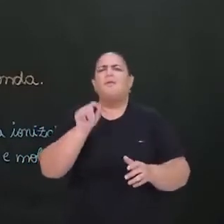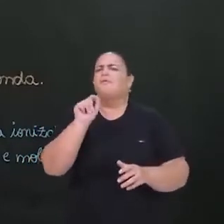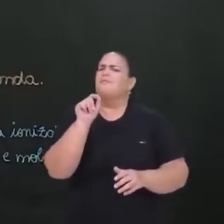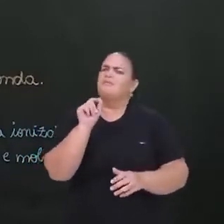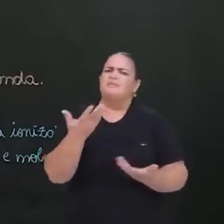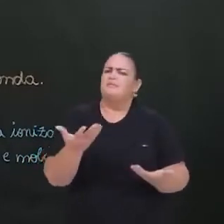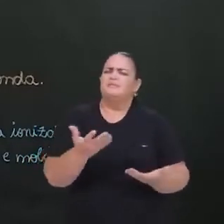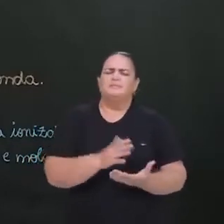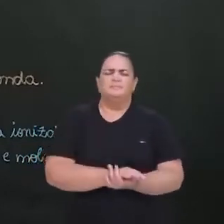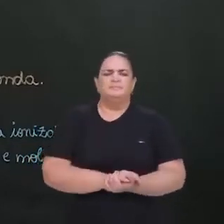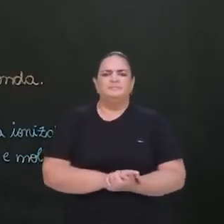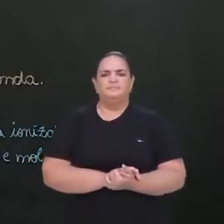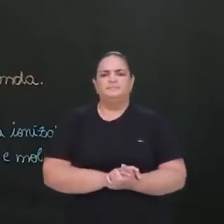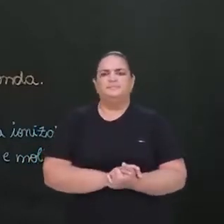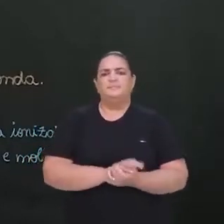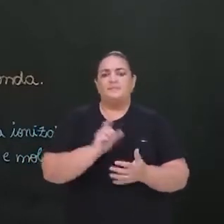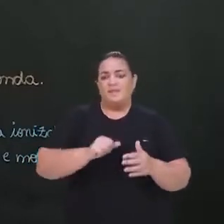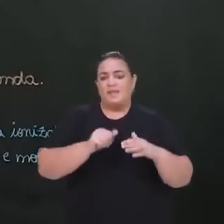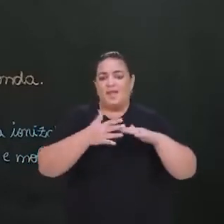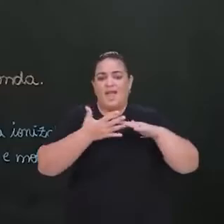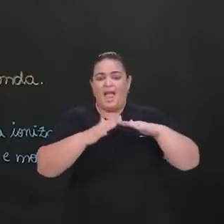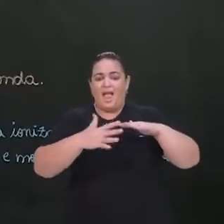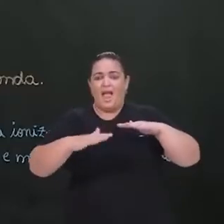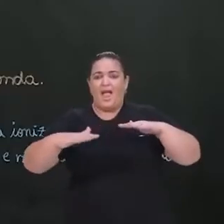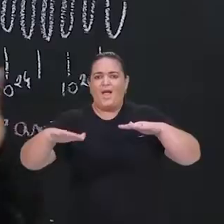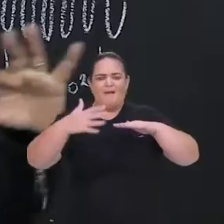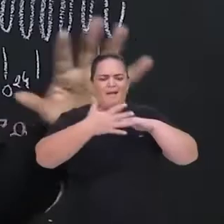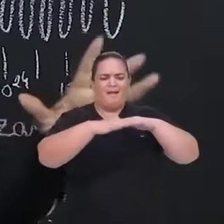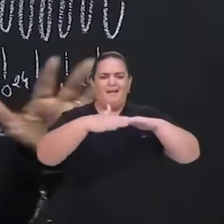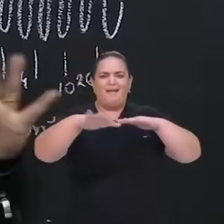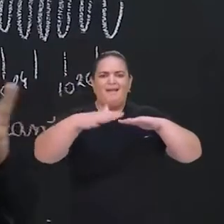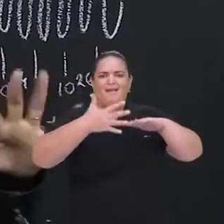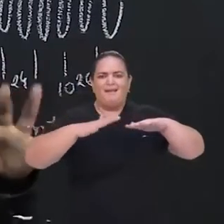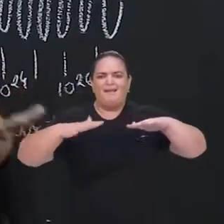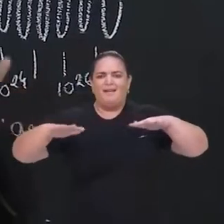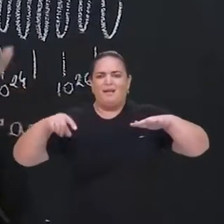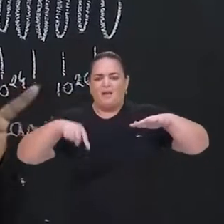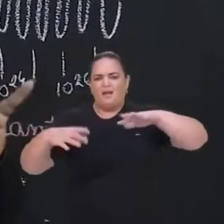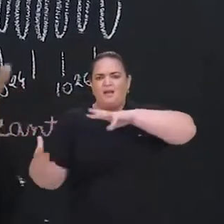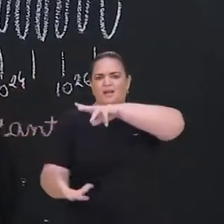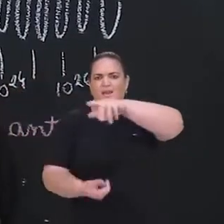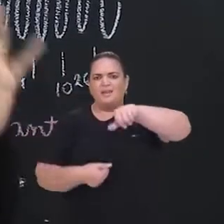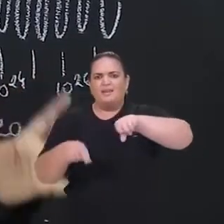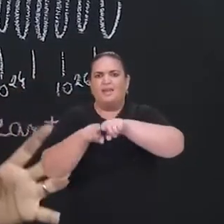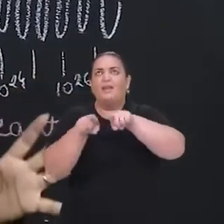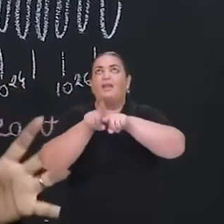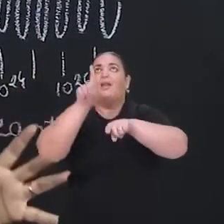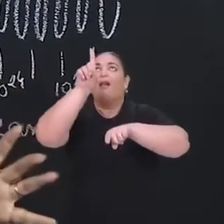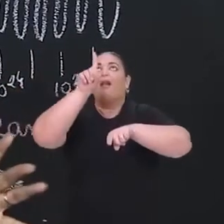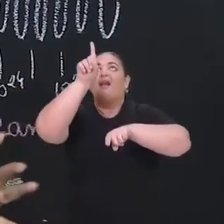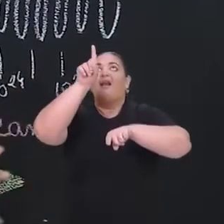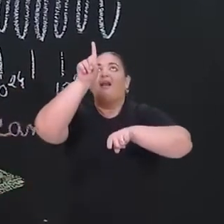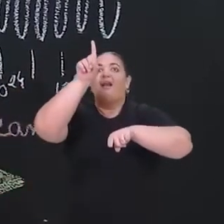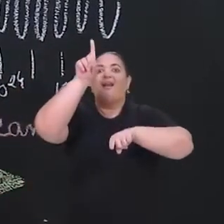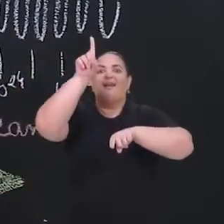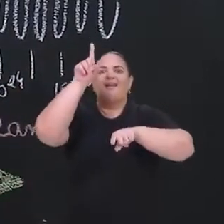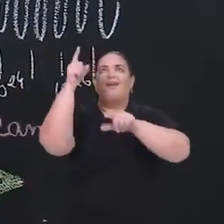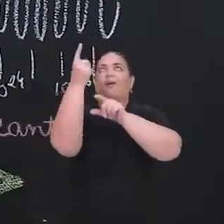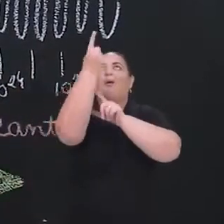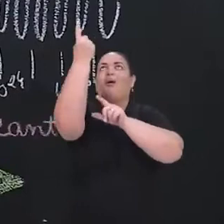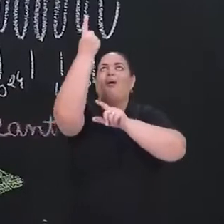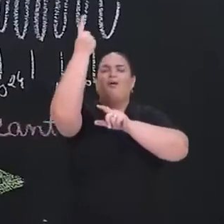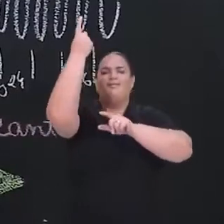que são as radiações eletromagnéticas? São ondas que estão se propagando na Terra e no espaço e que o ser